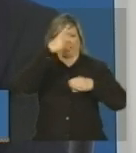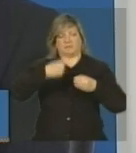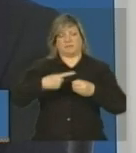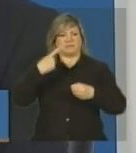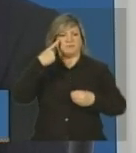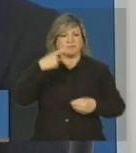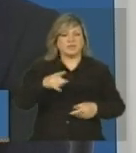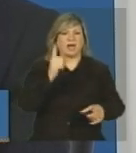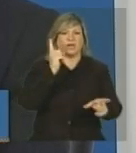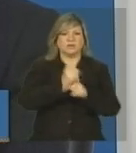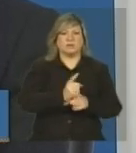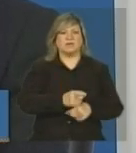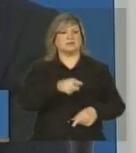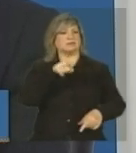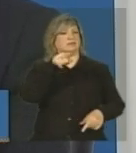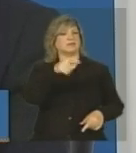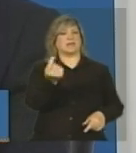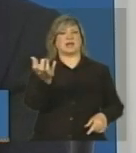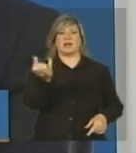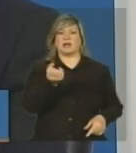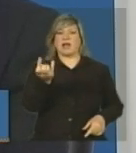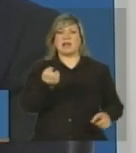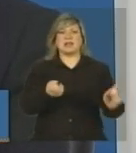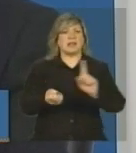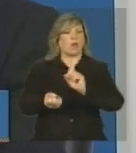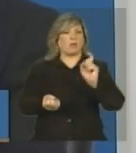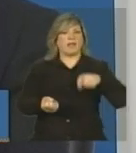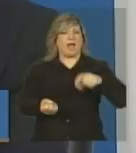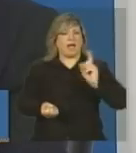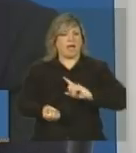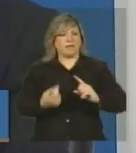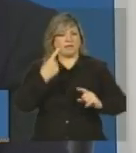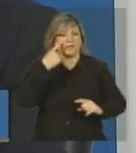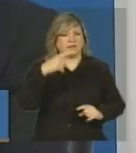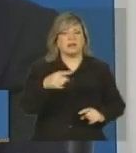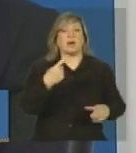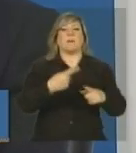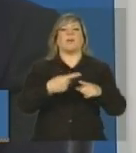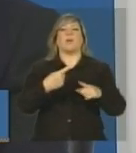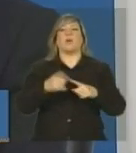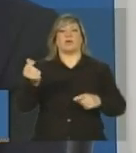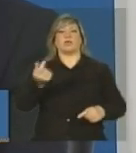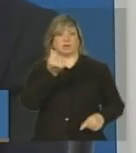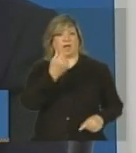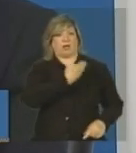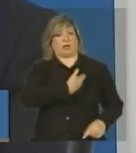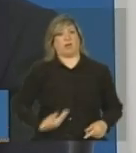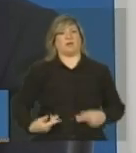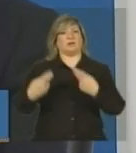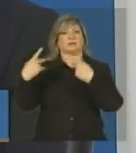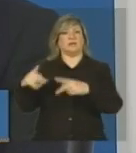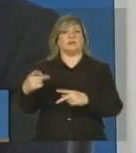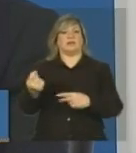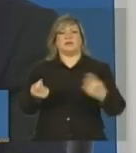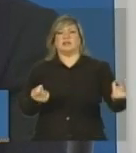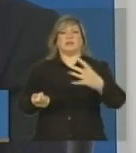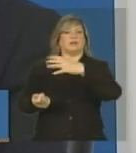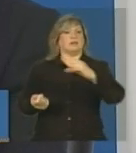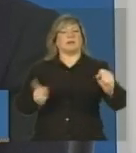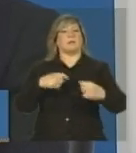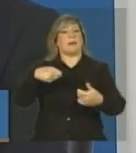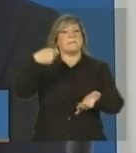desse tipo, que implica a necessidade de promover o ressarcimento aos cofres públicos dos recursos